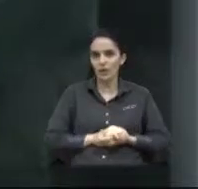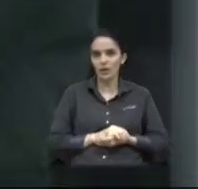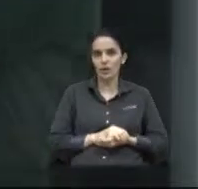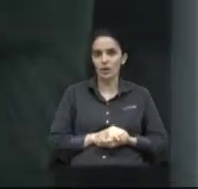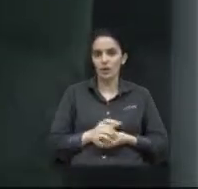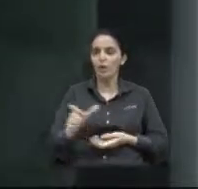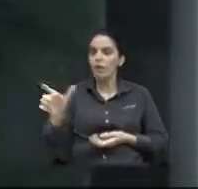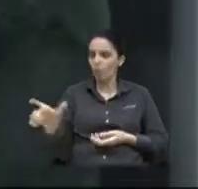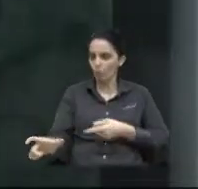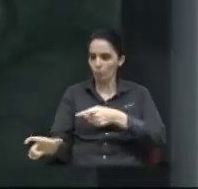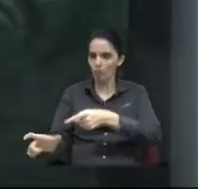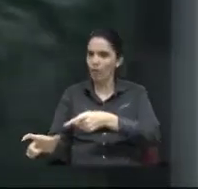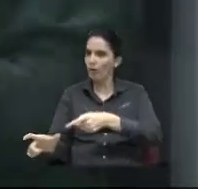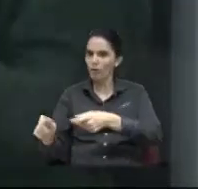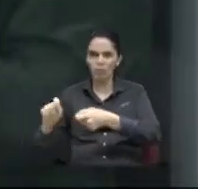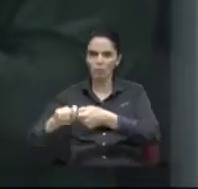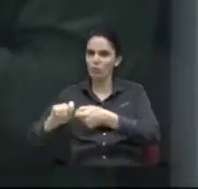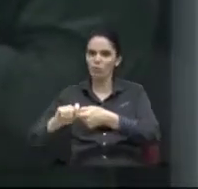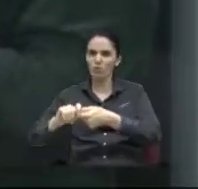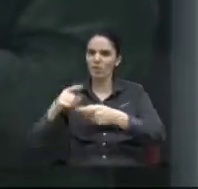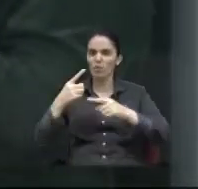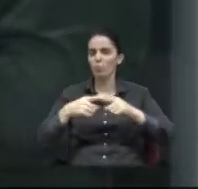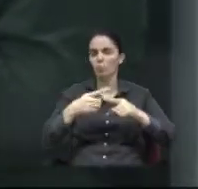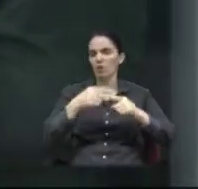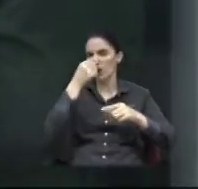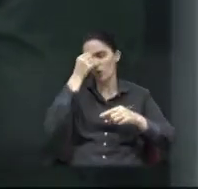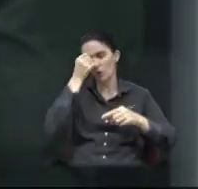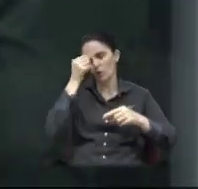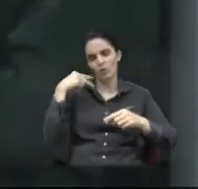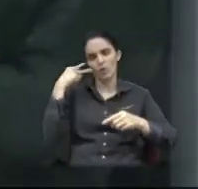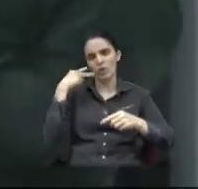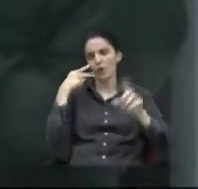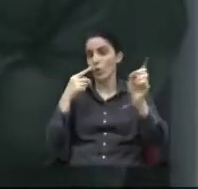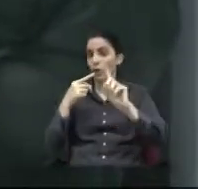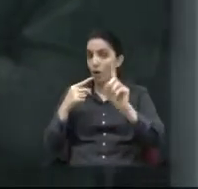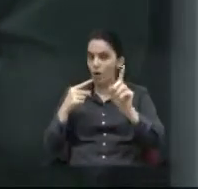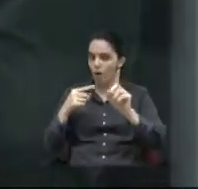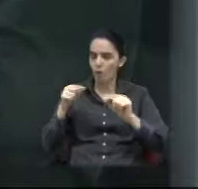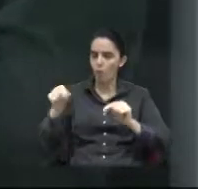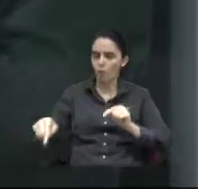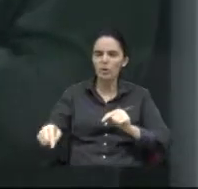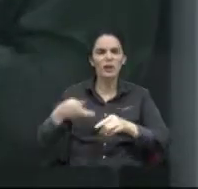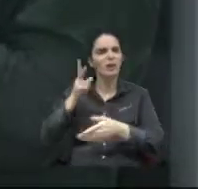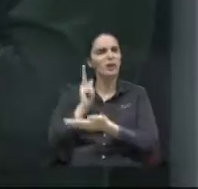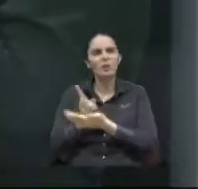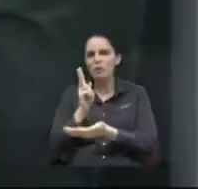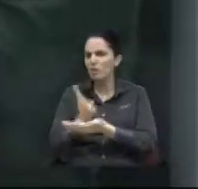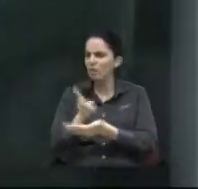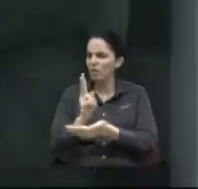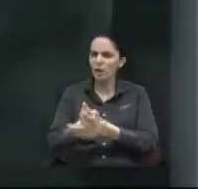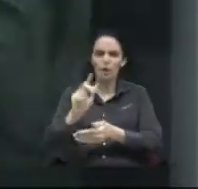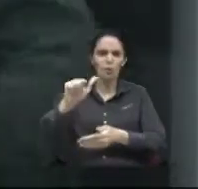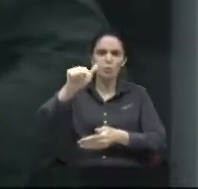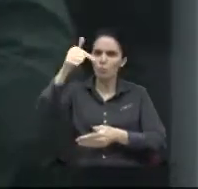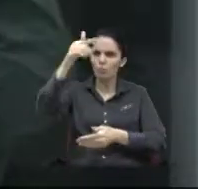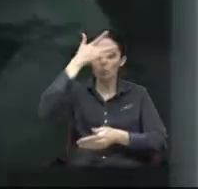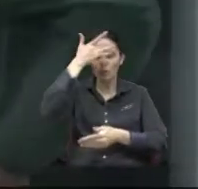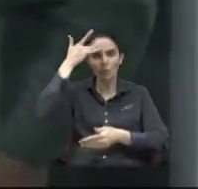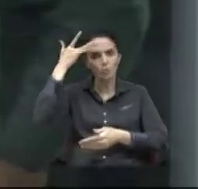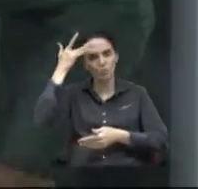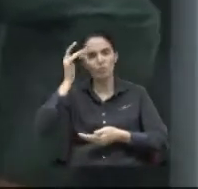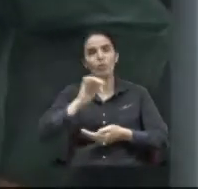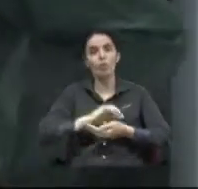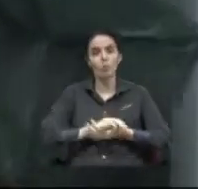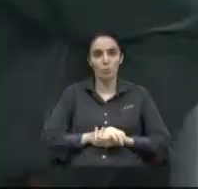porque eu soube de outras histórias que ele fez isso. Da mesma forma que eu também soube que a doutora Mária, o doutor Rafael, o doutor Marcelo